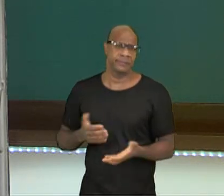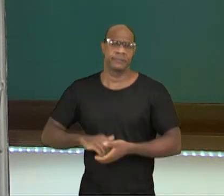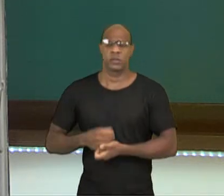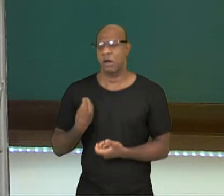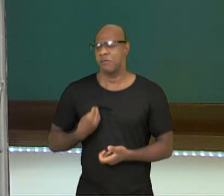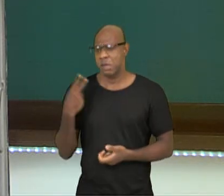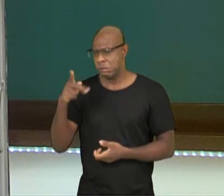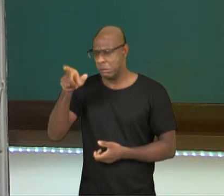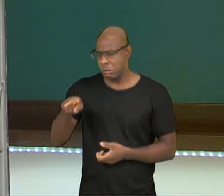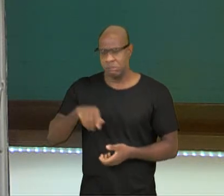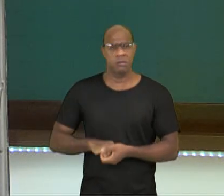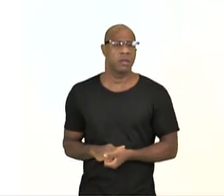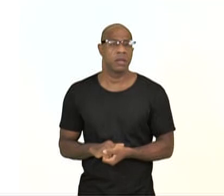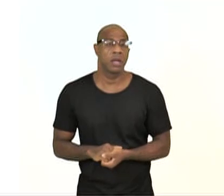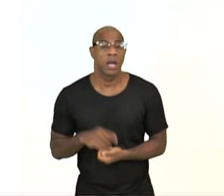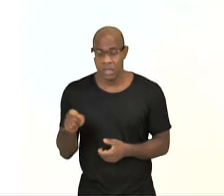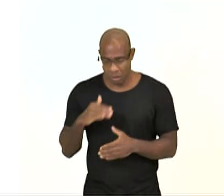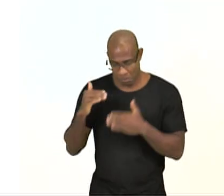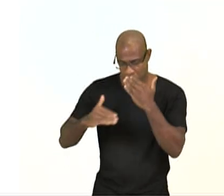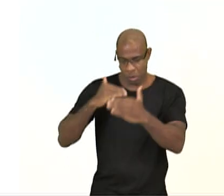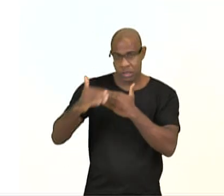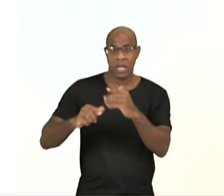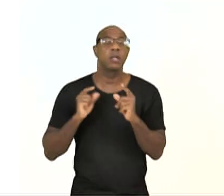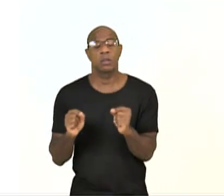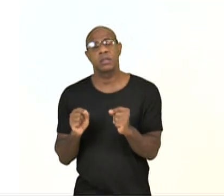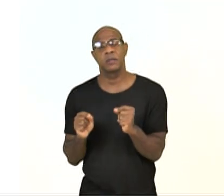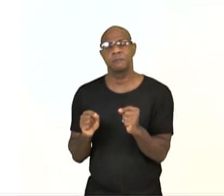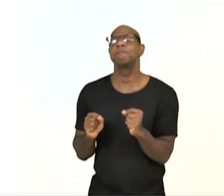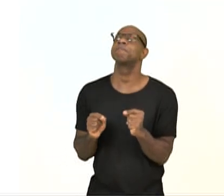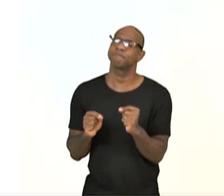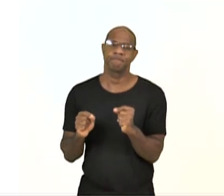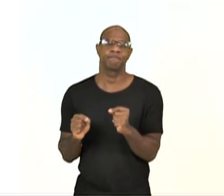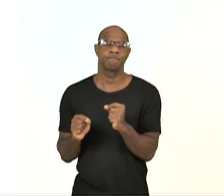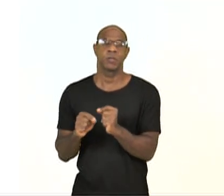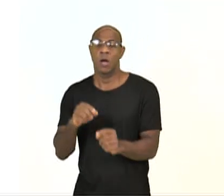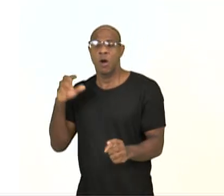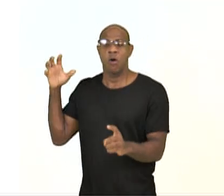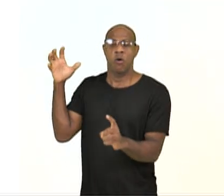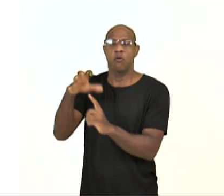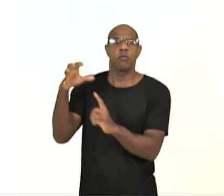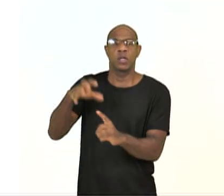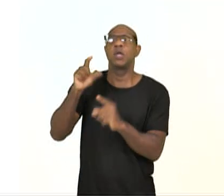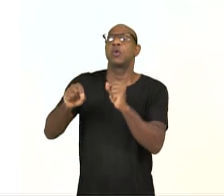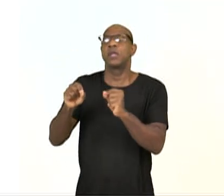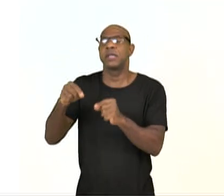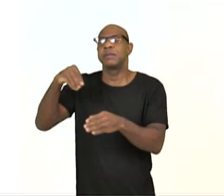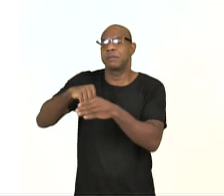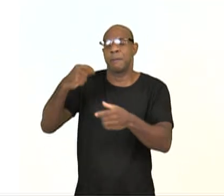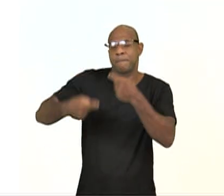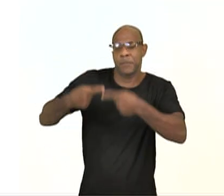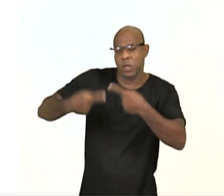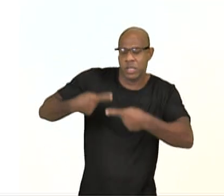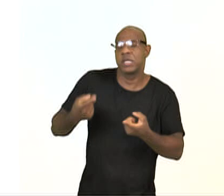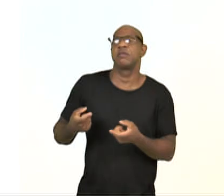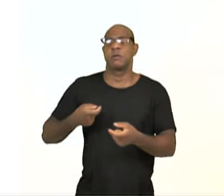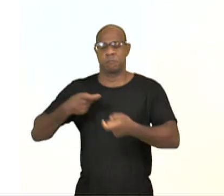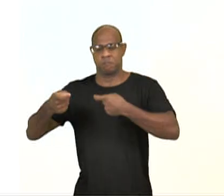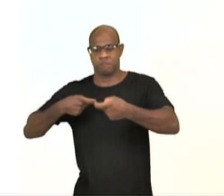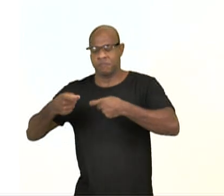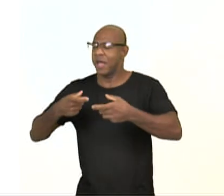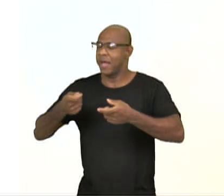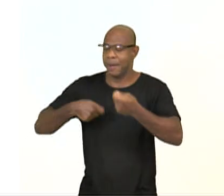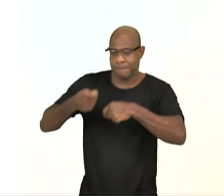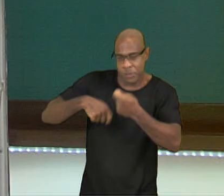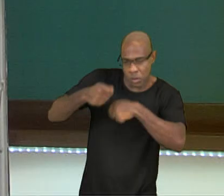lá. Esse processo de intervenção interferiu diretamente nas condições políticas, econômicas e sociais da